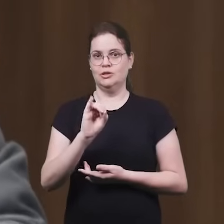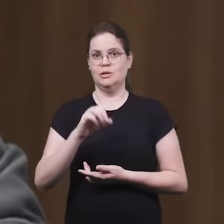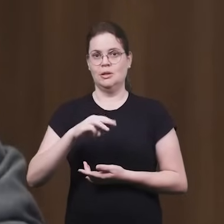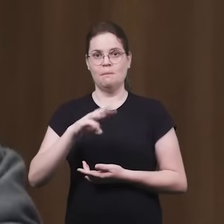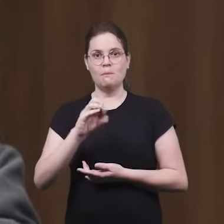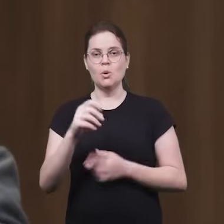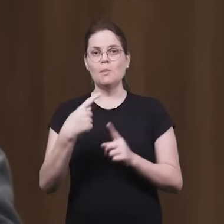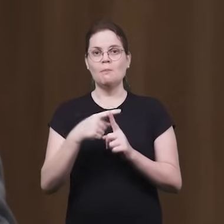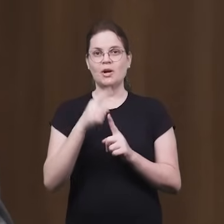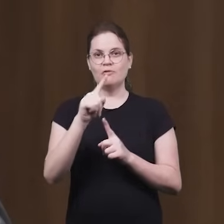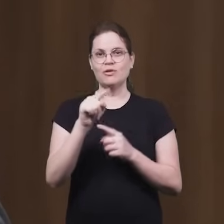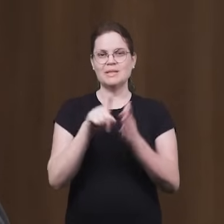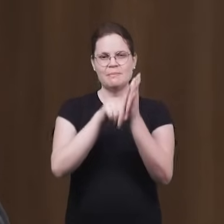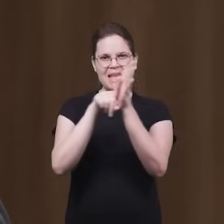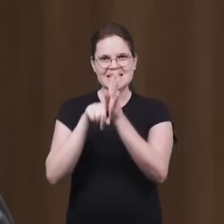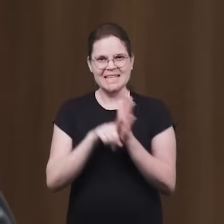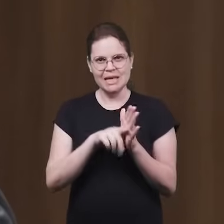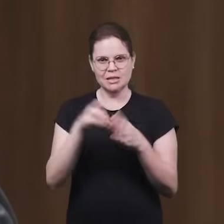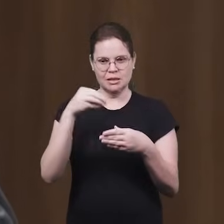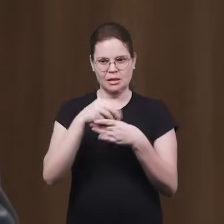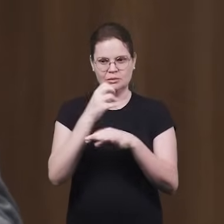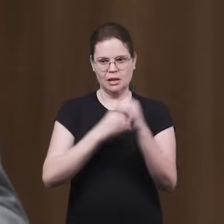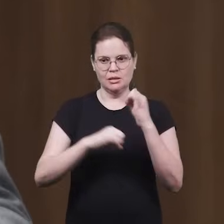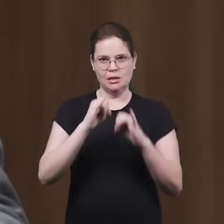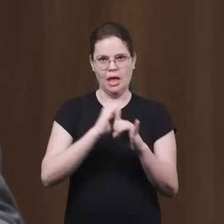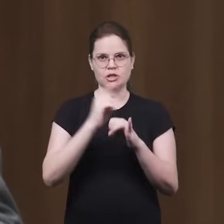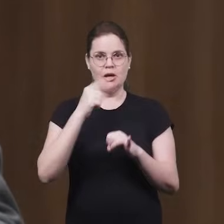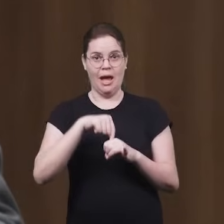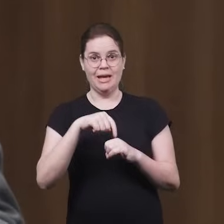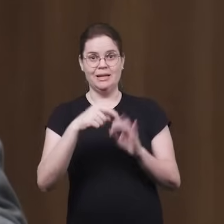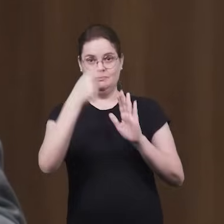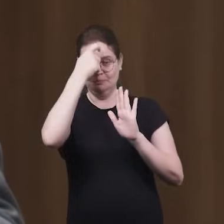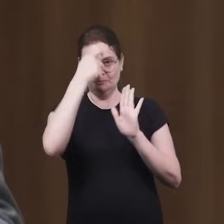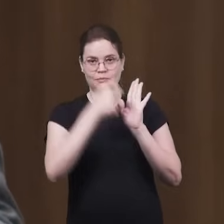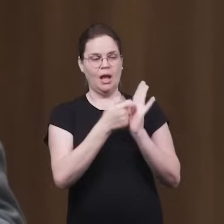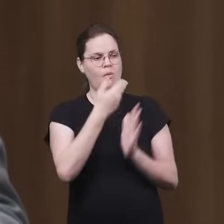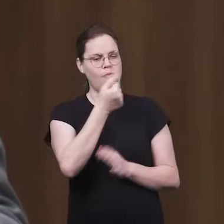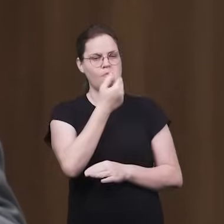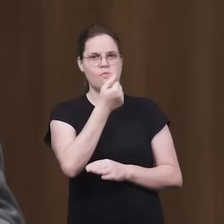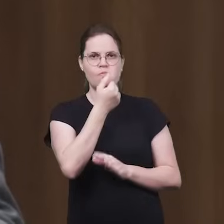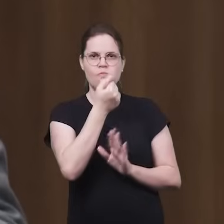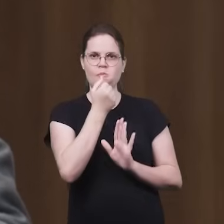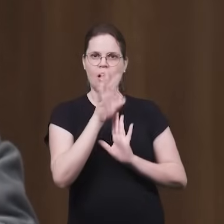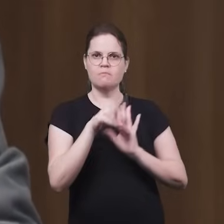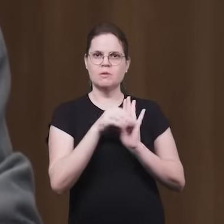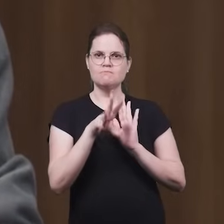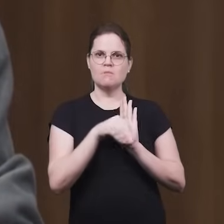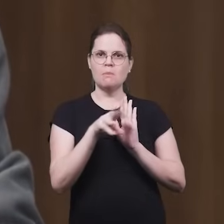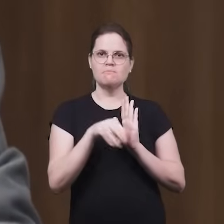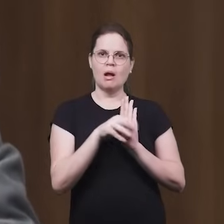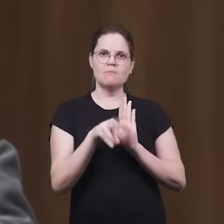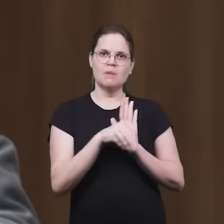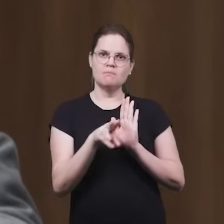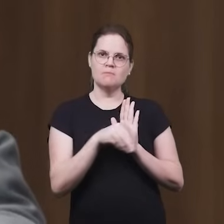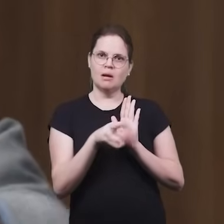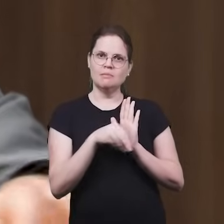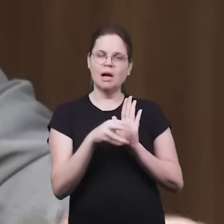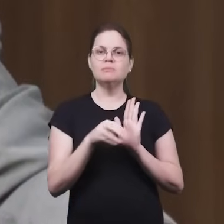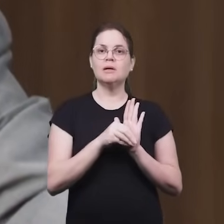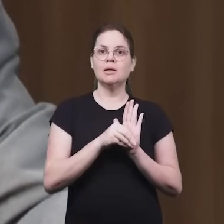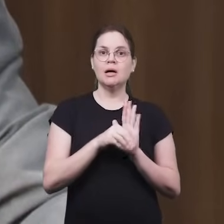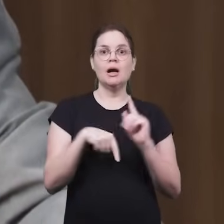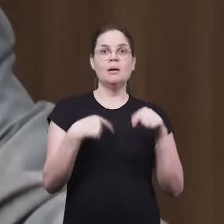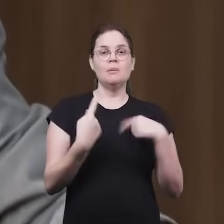seu perfil com o que você busca. Se molda a pessoa. Se molda a pessoa. A mesma pergunta ela é respondida de formas diferentes